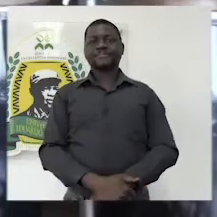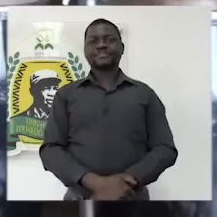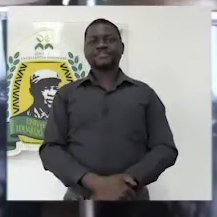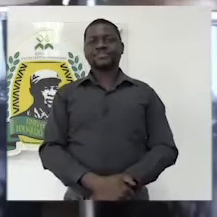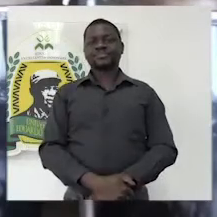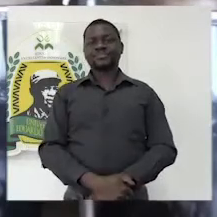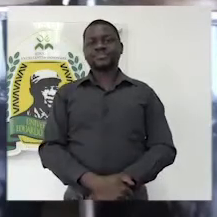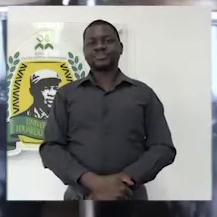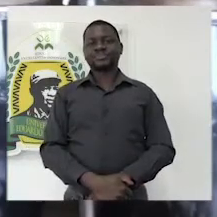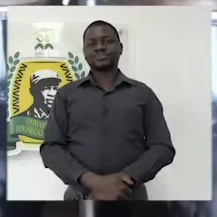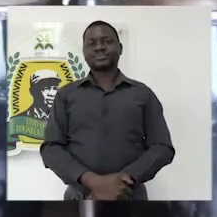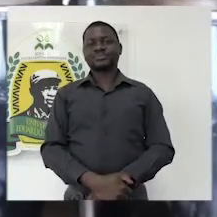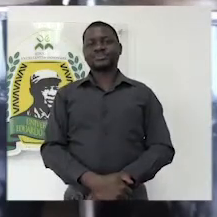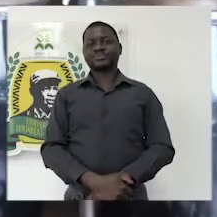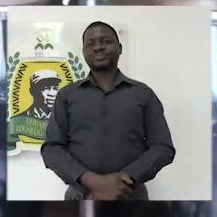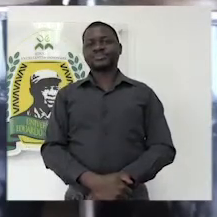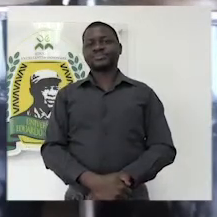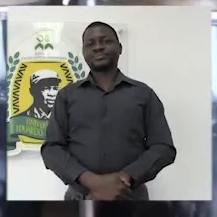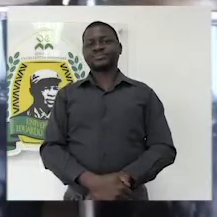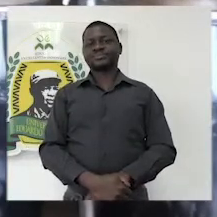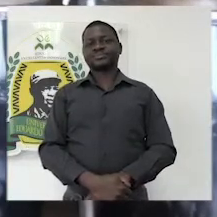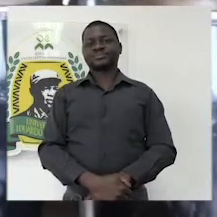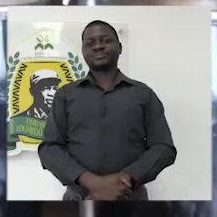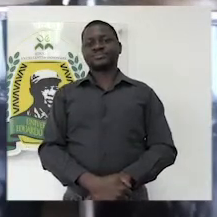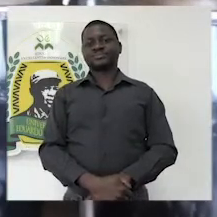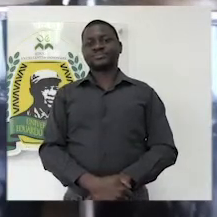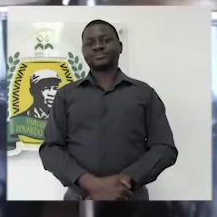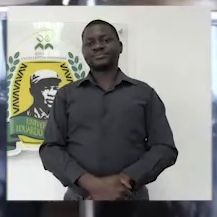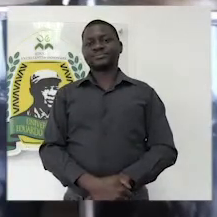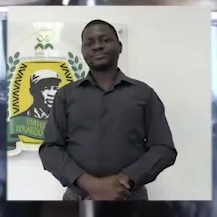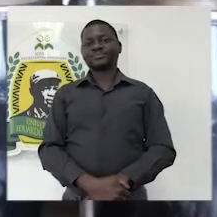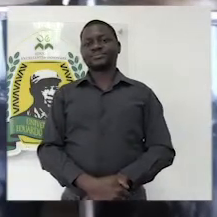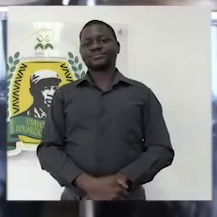Matito malumbeta, masico inquao,